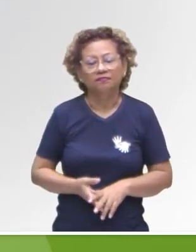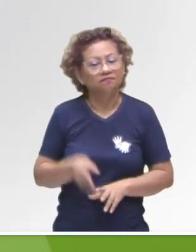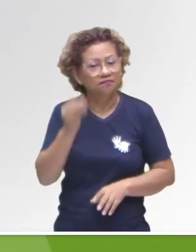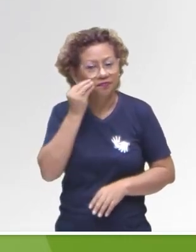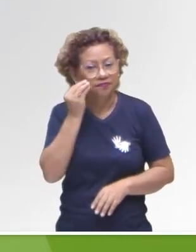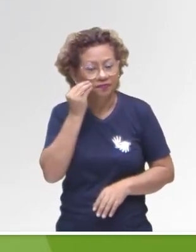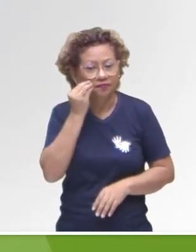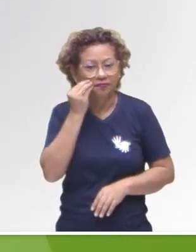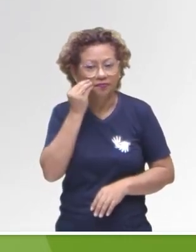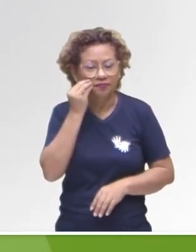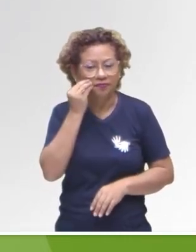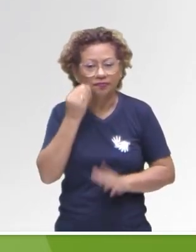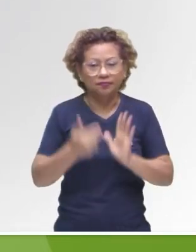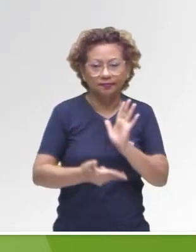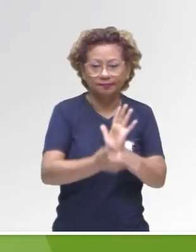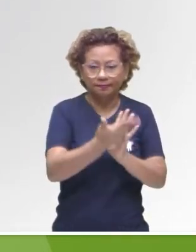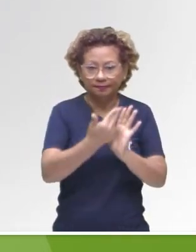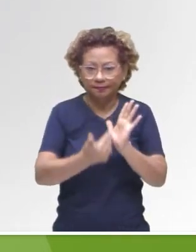agora um esquema